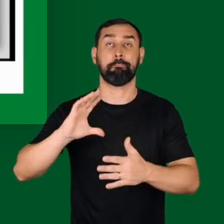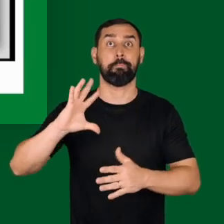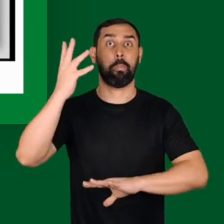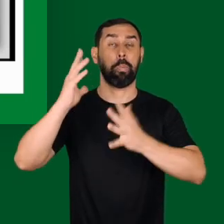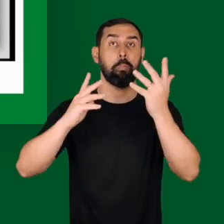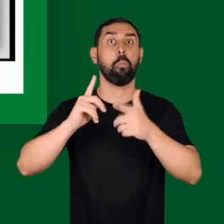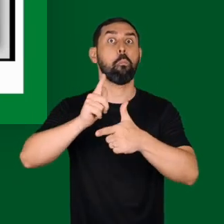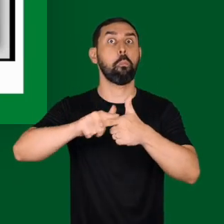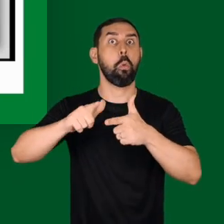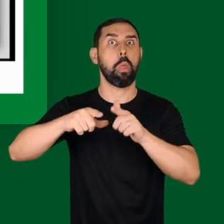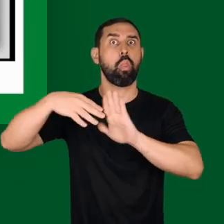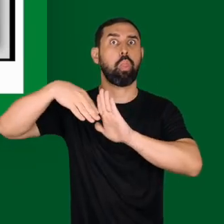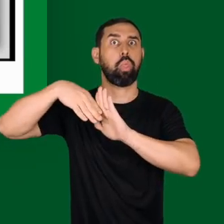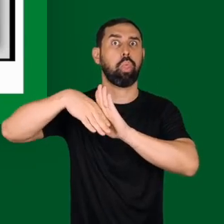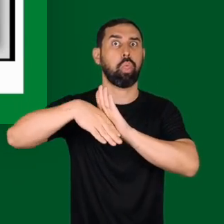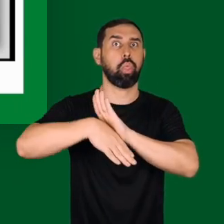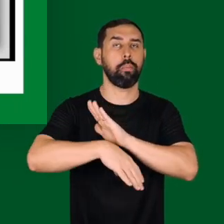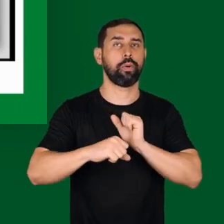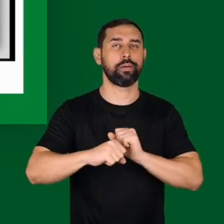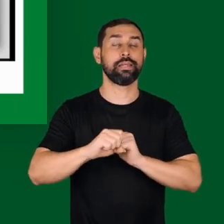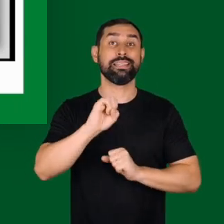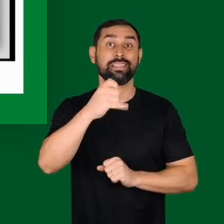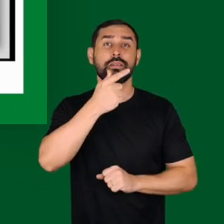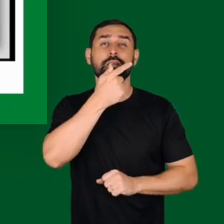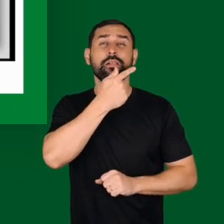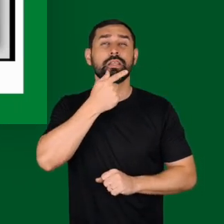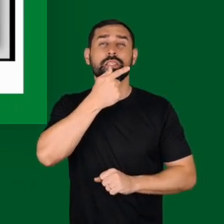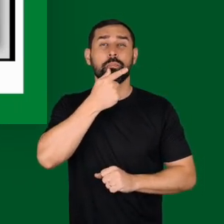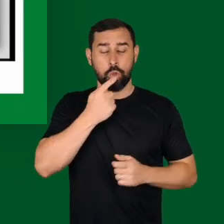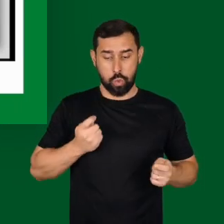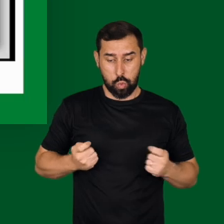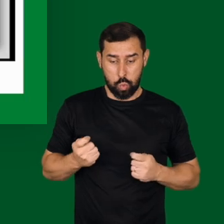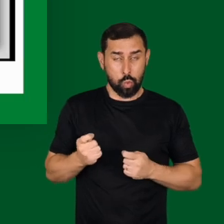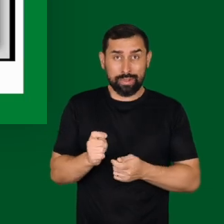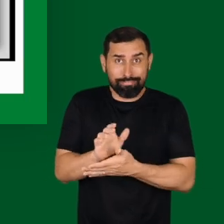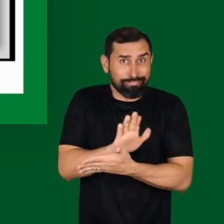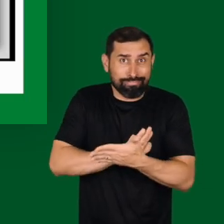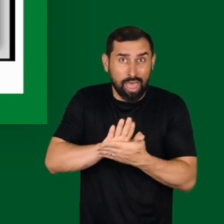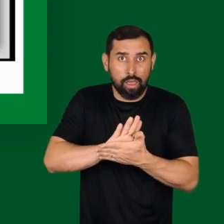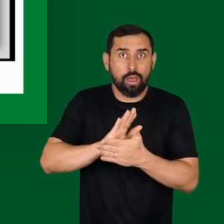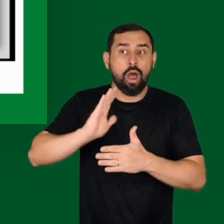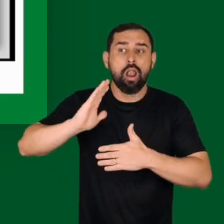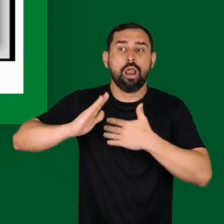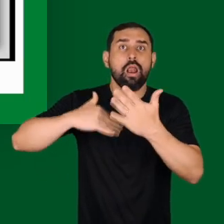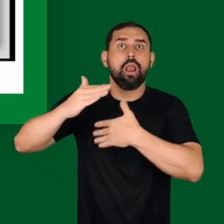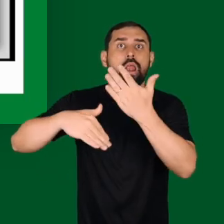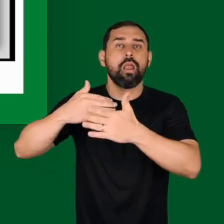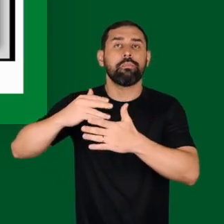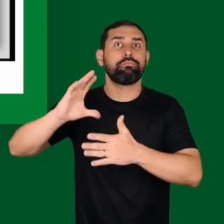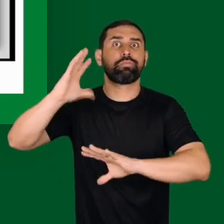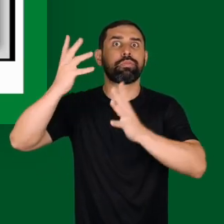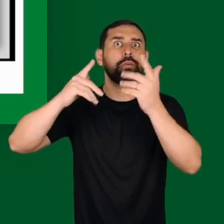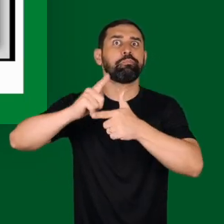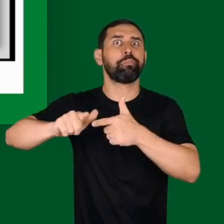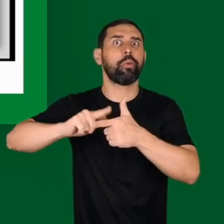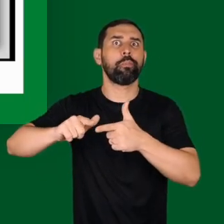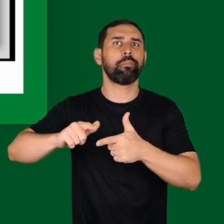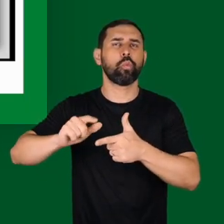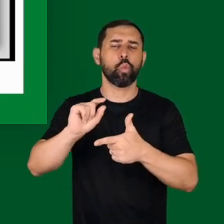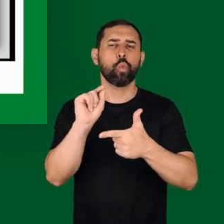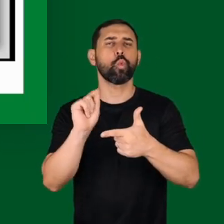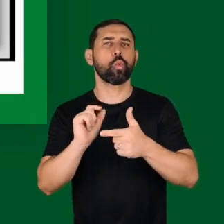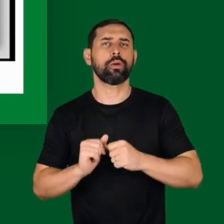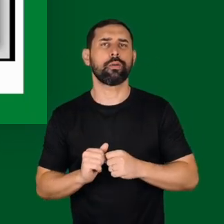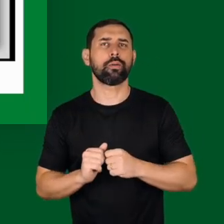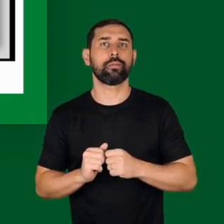a algumas complicações, né? Então, a falta de controle da glicemia a longo prazo pode trazer complicações. Que